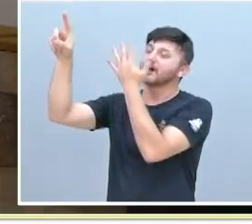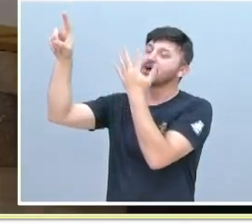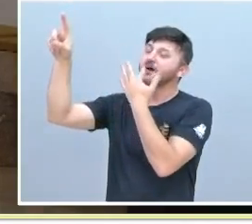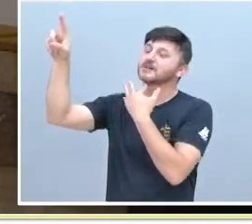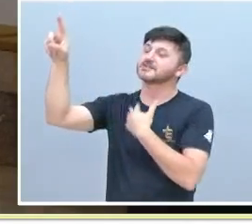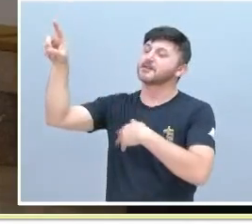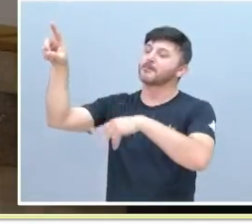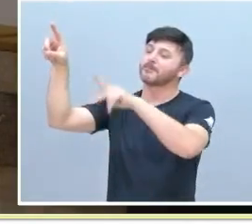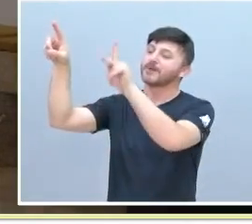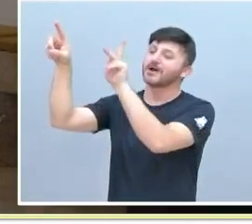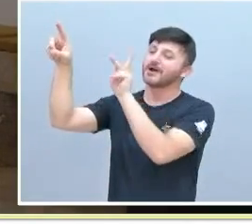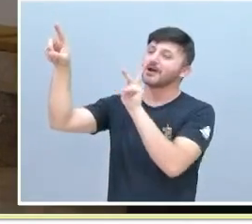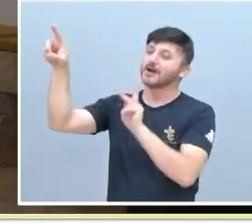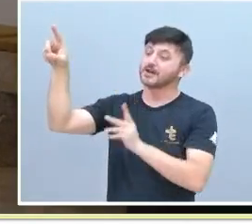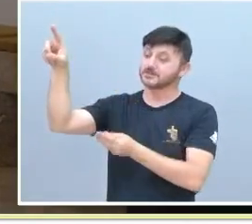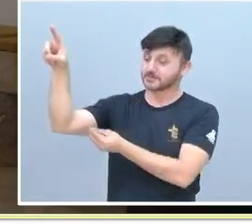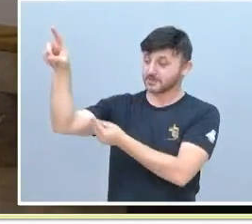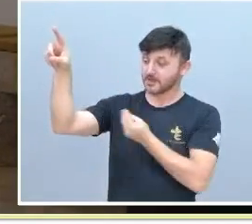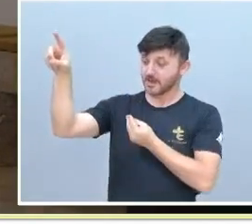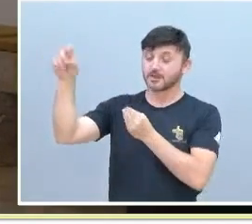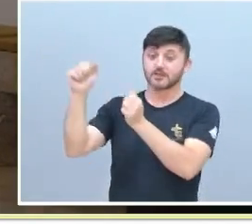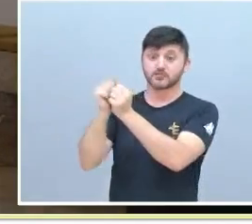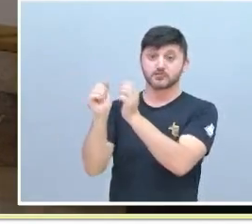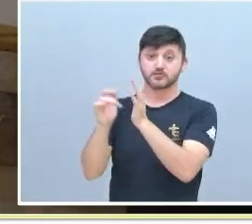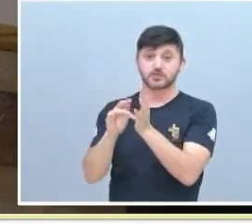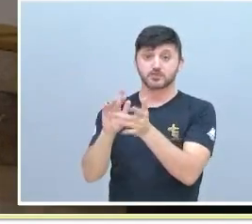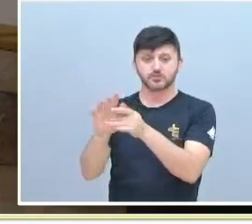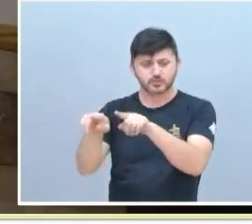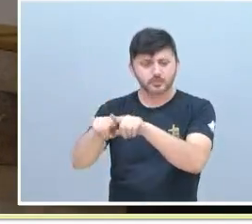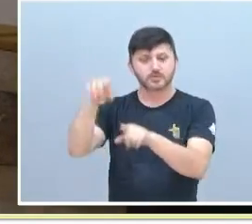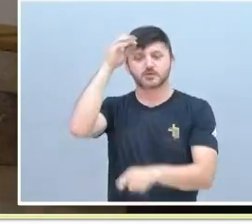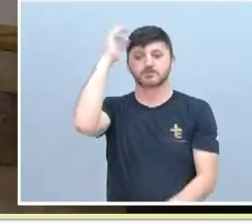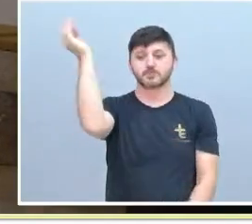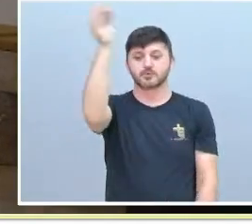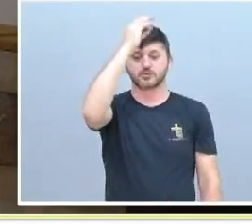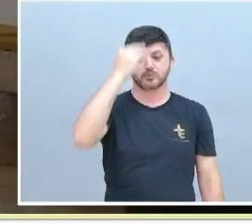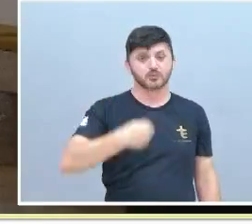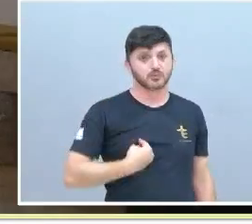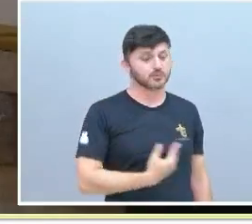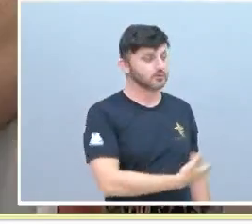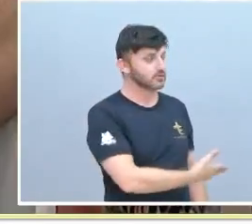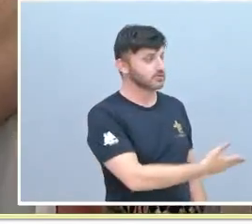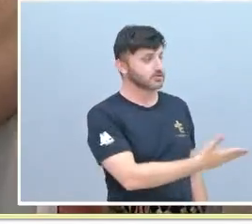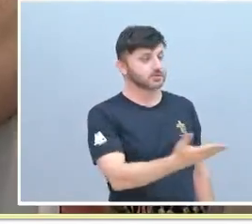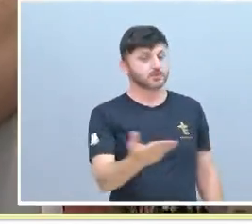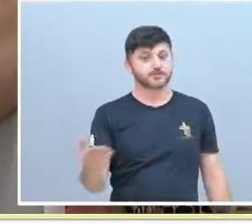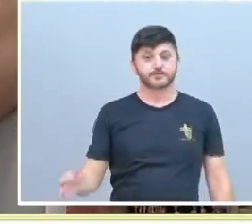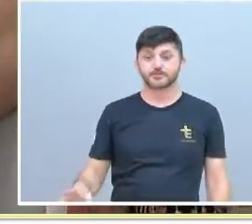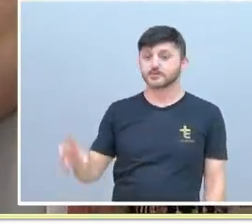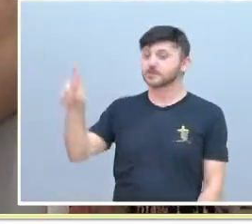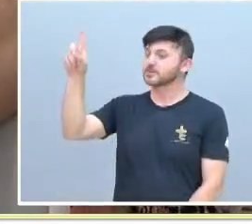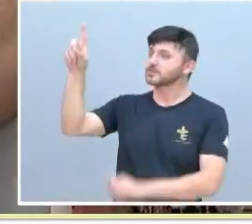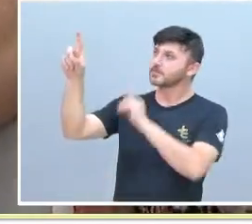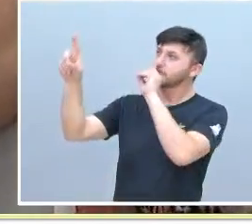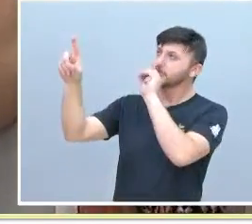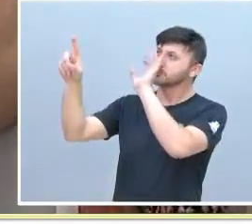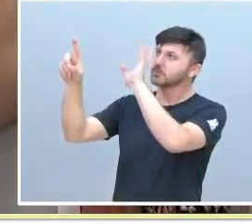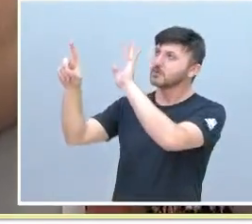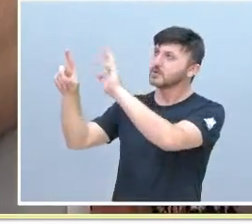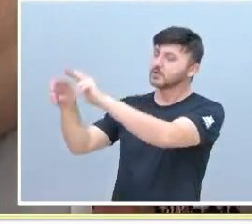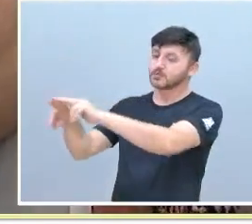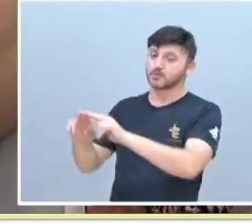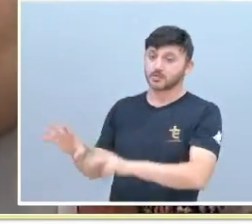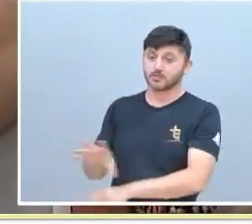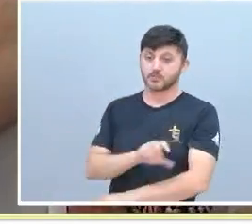Pai, de Jesus Cristo com o Espírito Santo, esteja com todos vocês. Bendito seja Deus